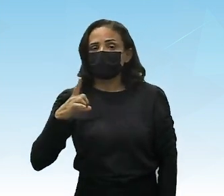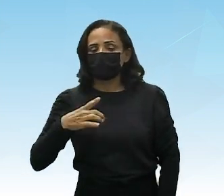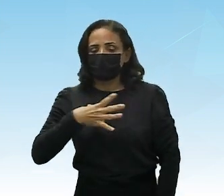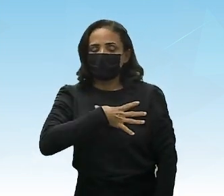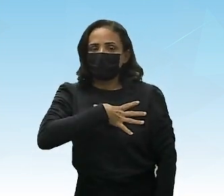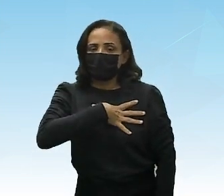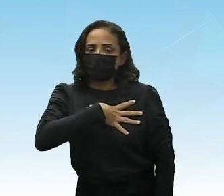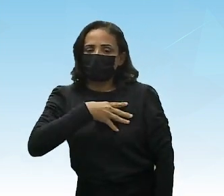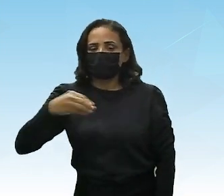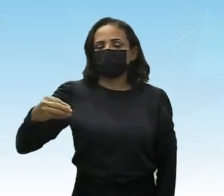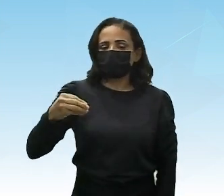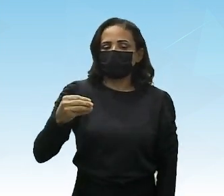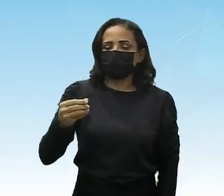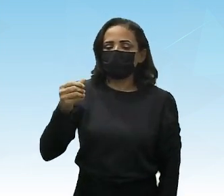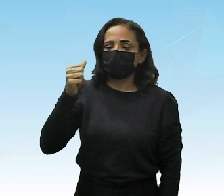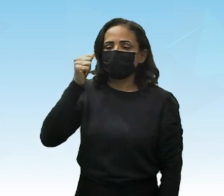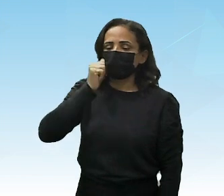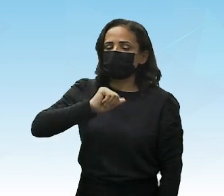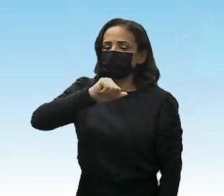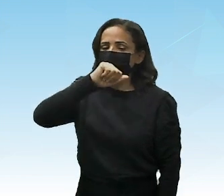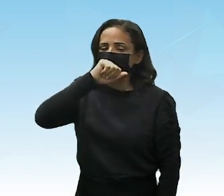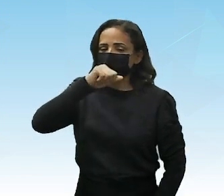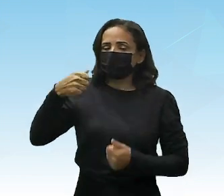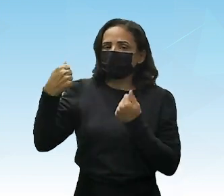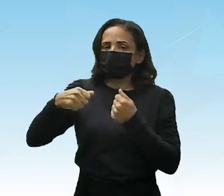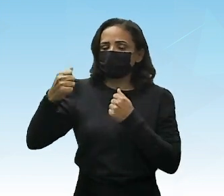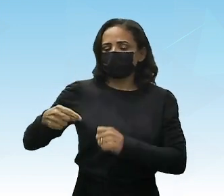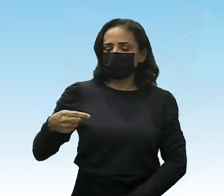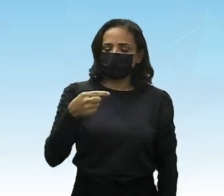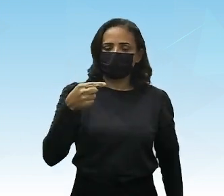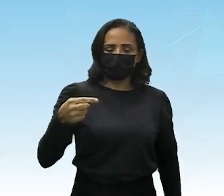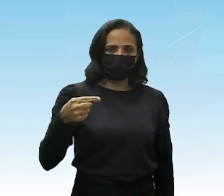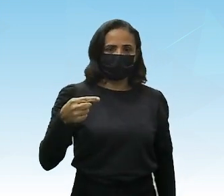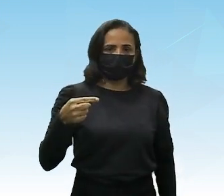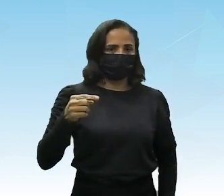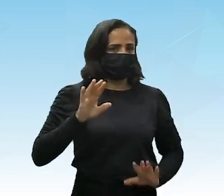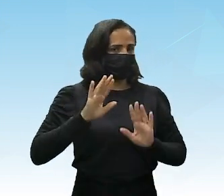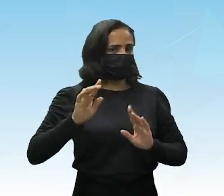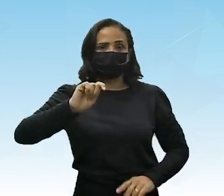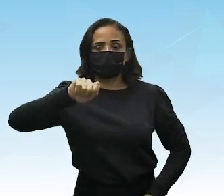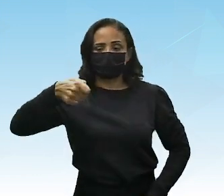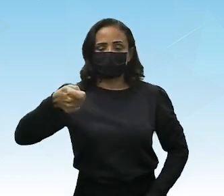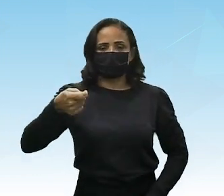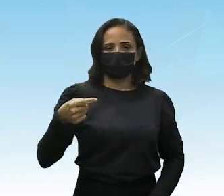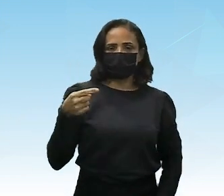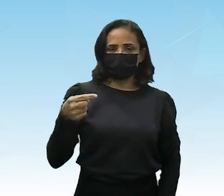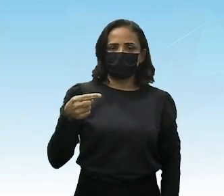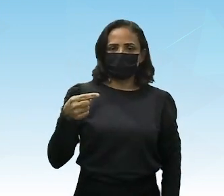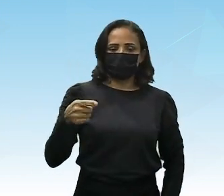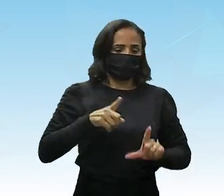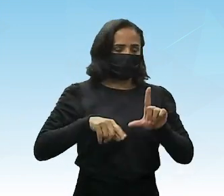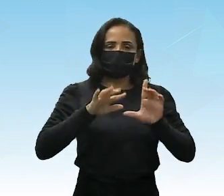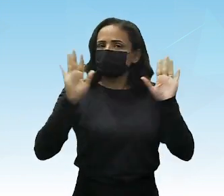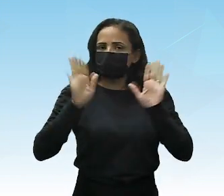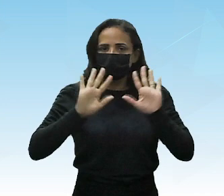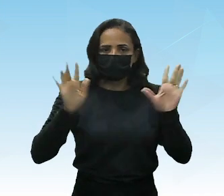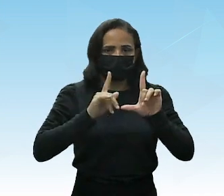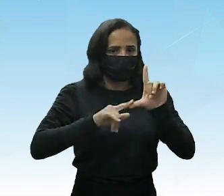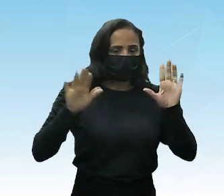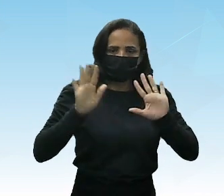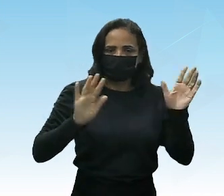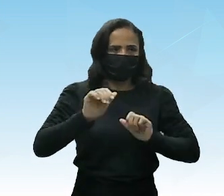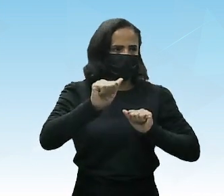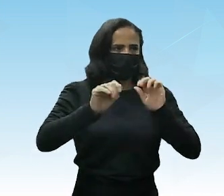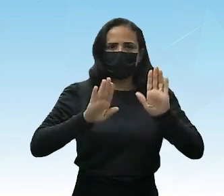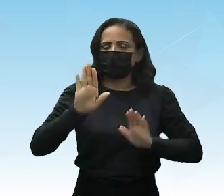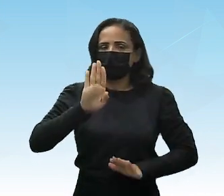negativa, não pode ser outra coisa. Lembre que eu só estou falando do sinal, tá? Eu não estou falando da letrinha, monstro. Eu não estou falando, ei, A,